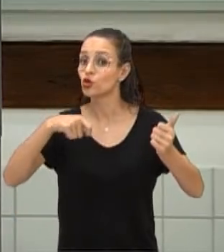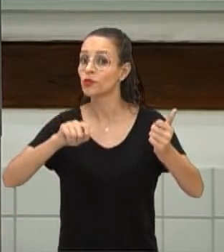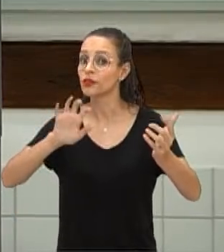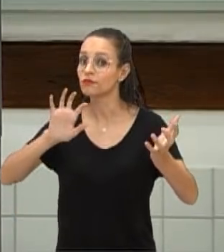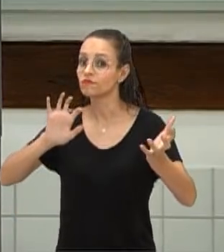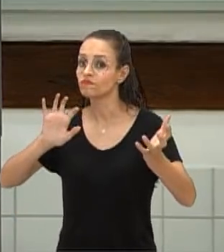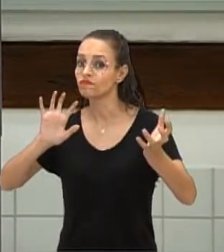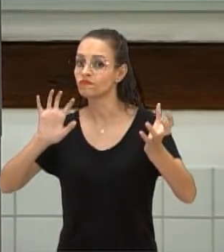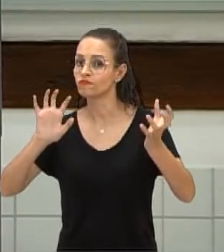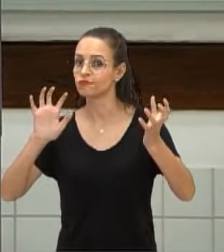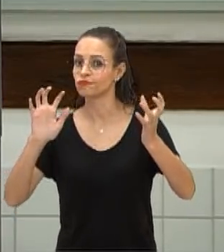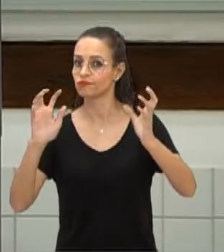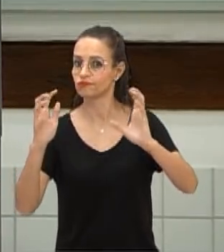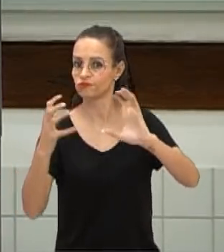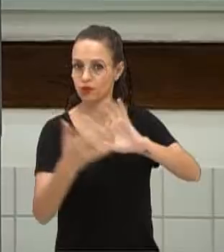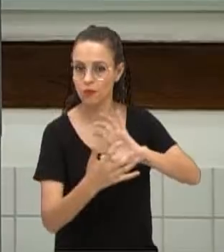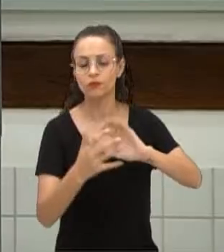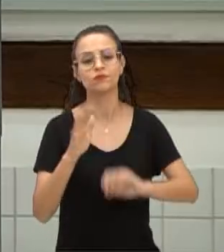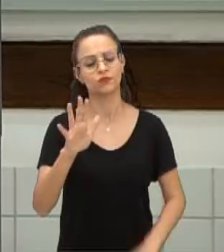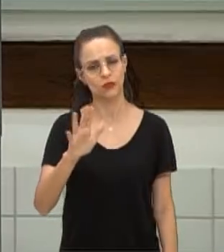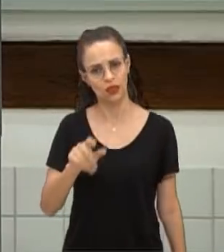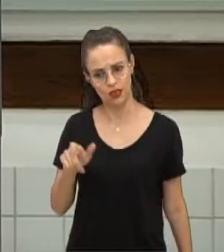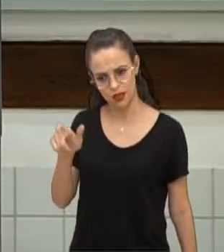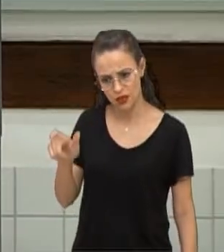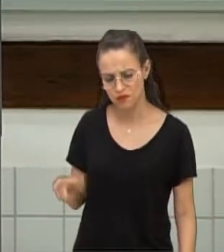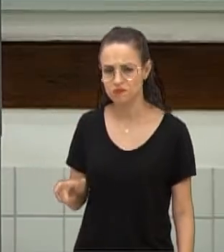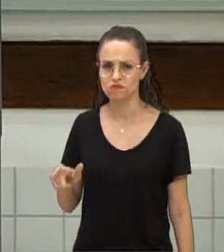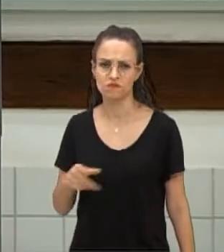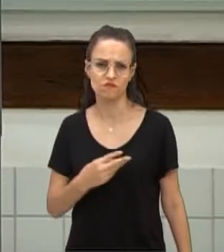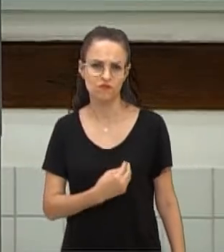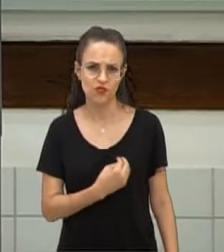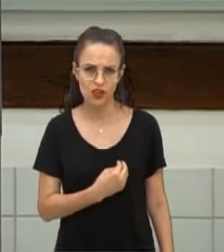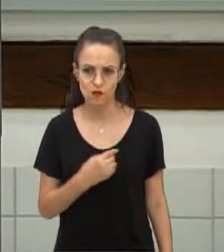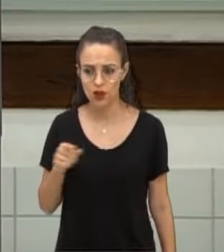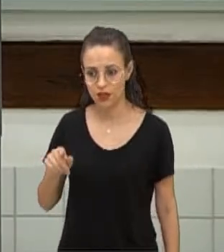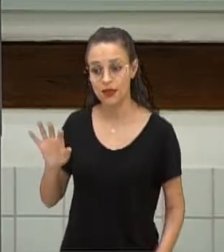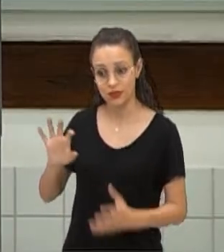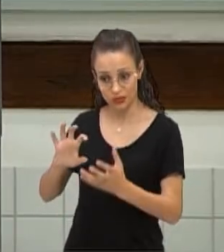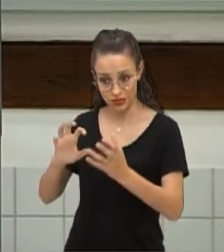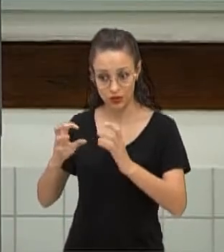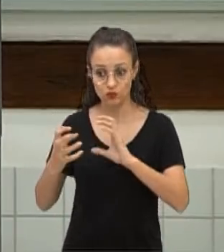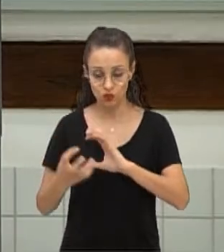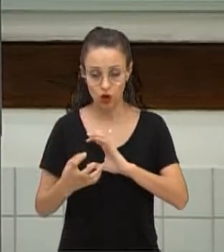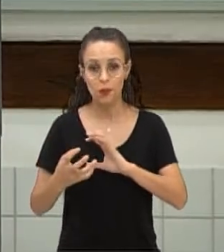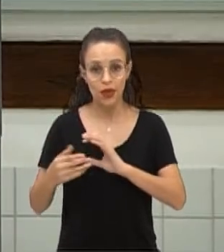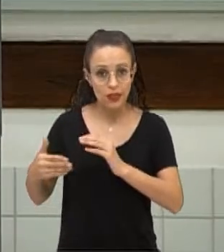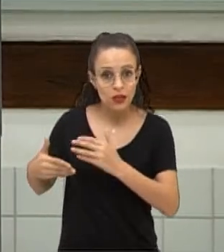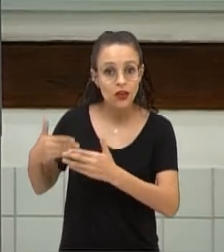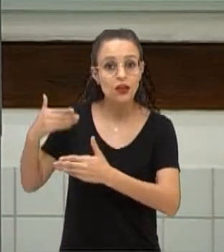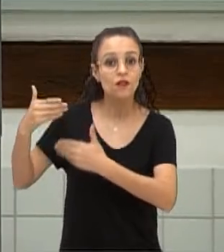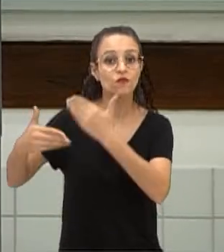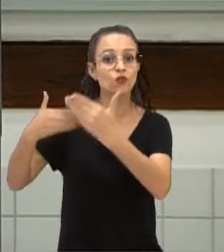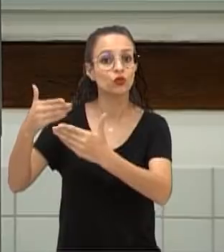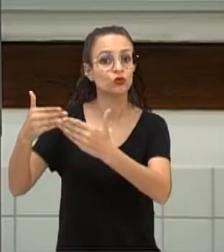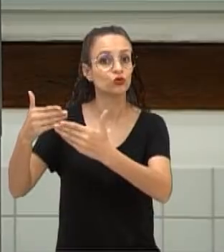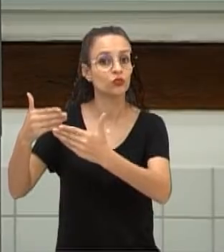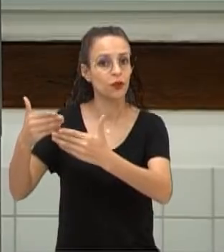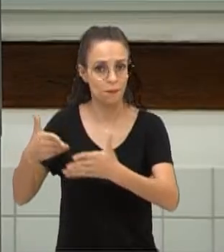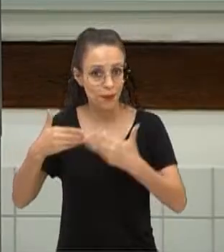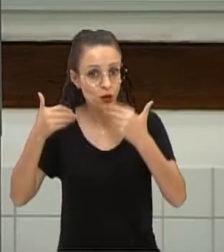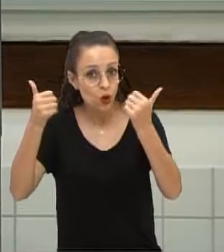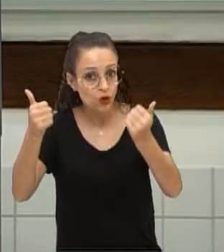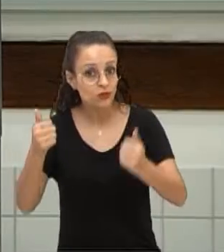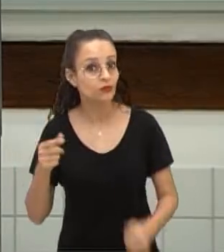transformação. Nem sempre um ser se transforma, ele evolui, ou seja, ele se transforma e vai ser algo